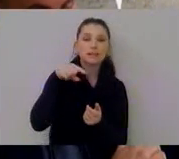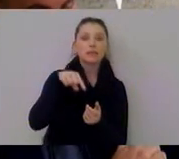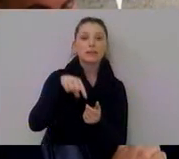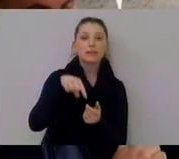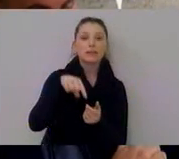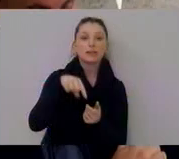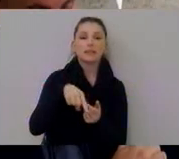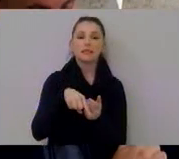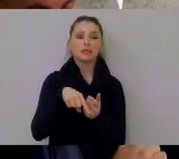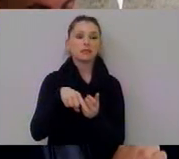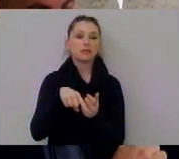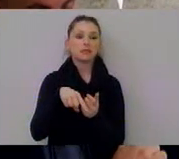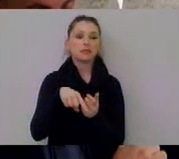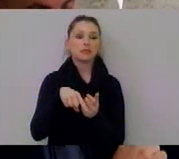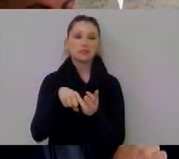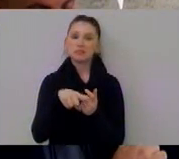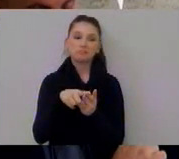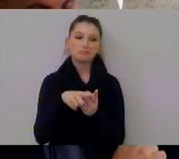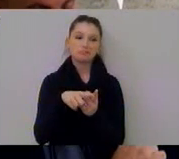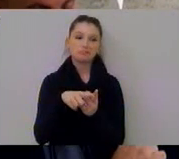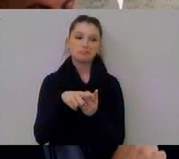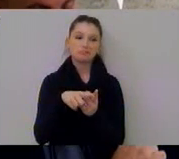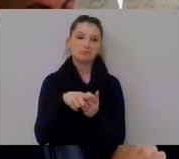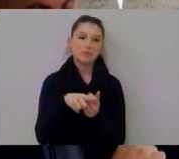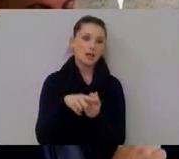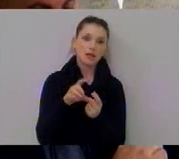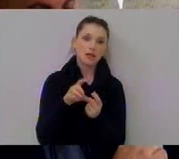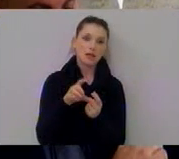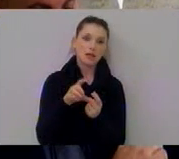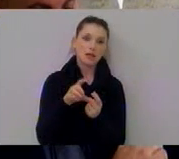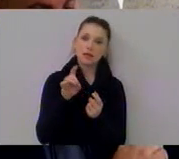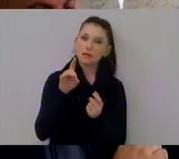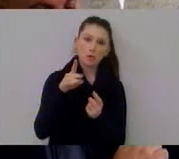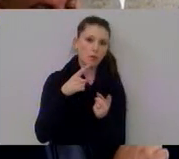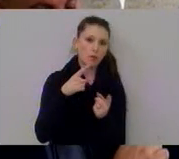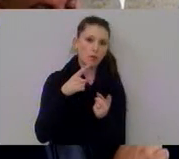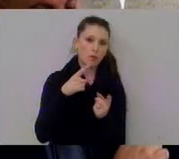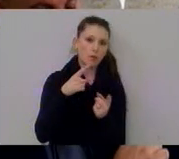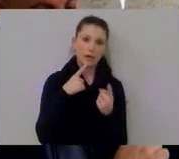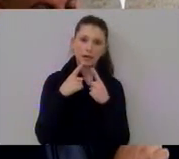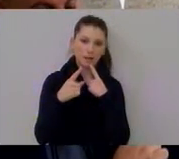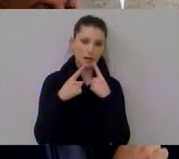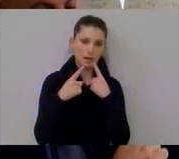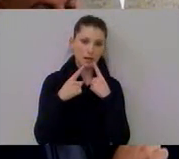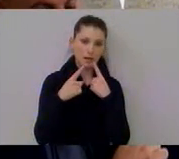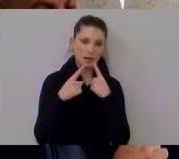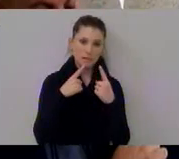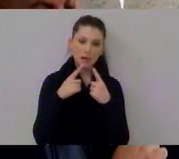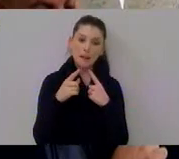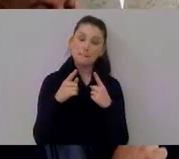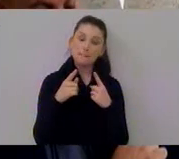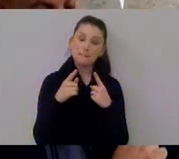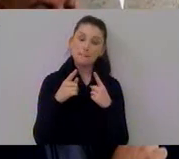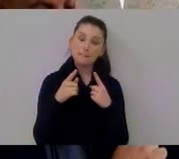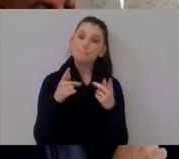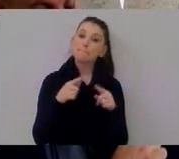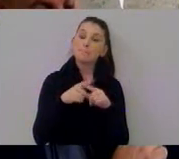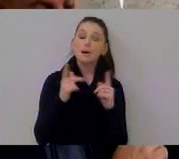dispostos apenas a reclamar, mas apoiar vocês,